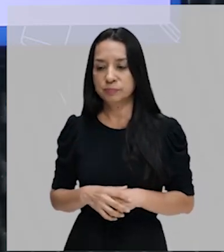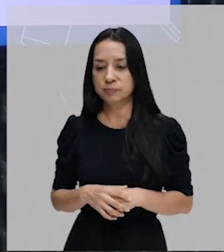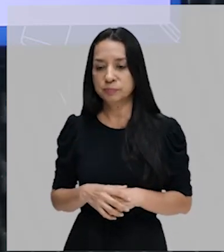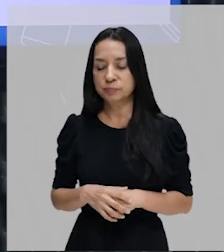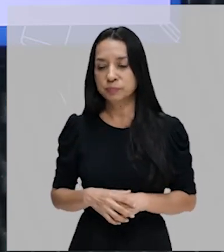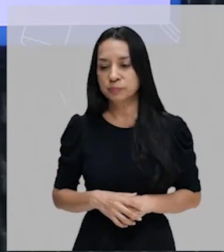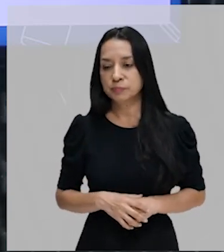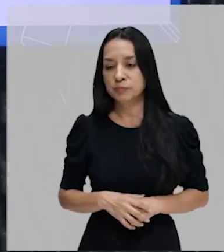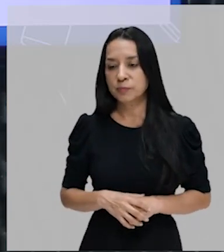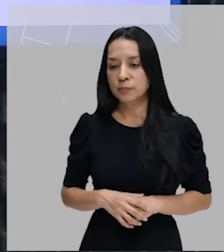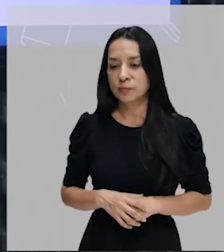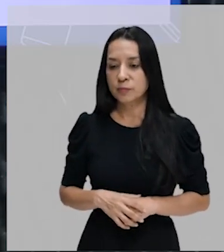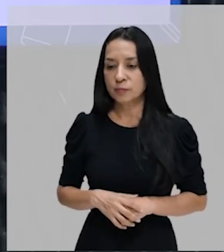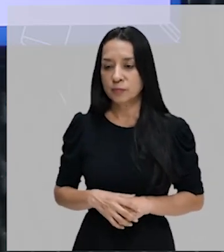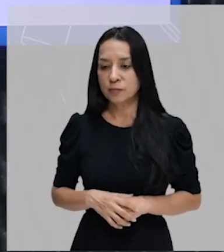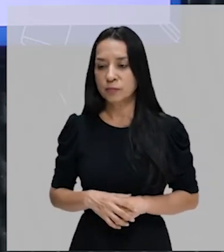E